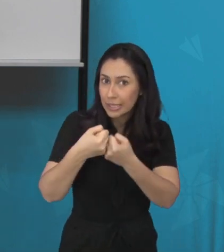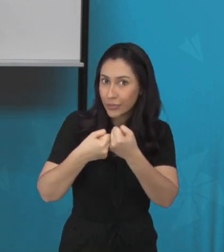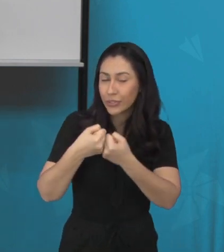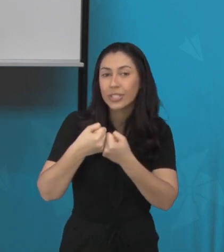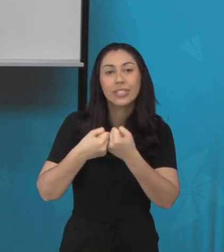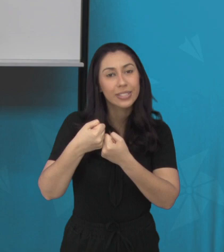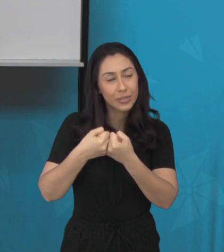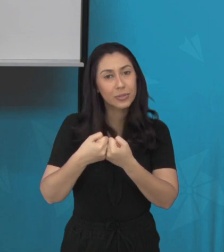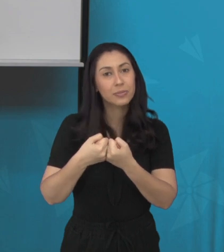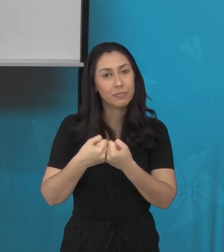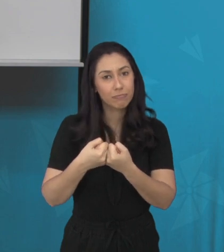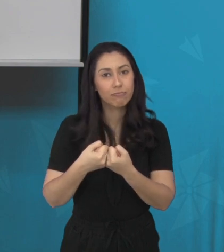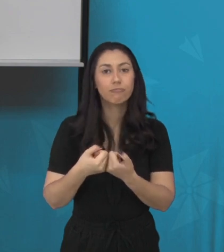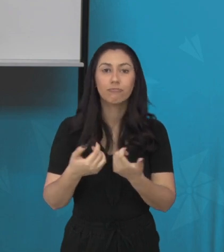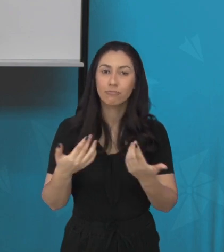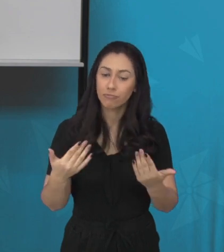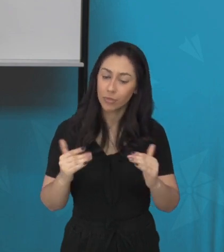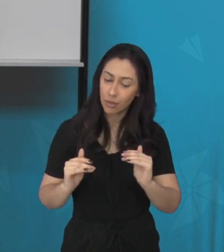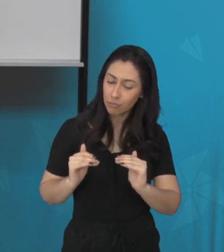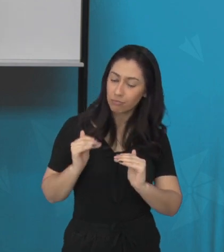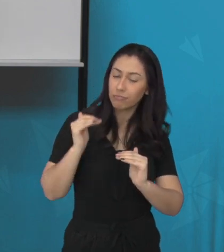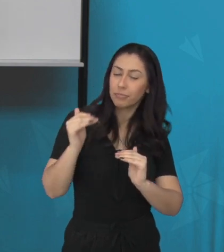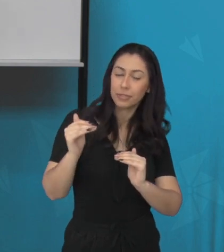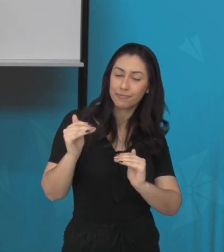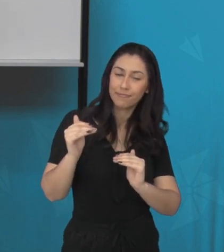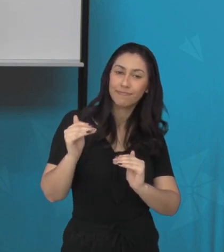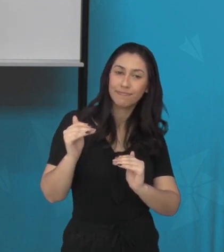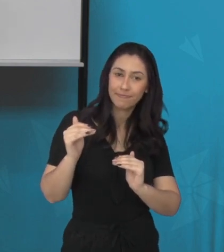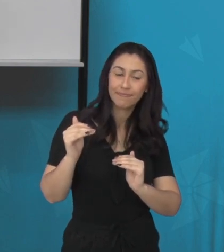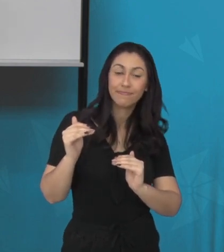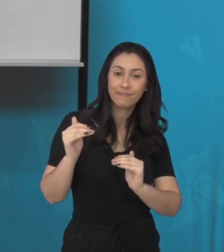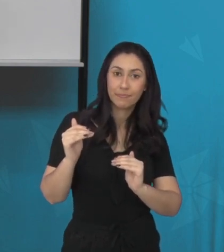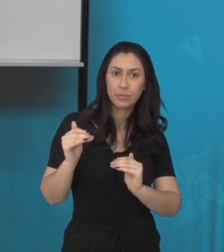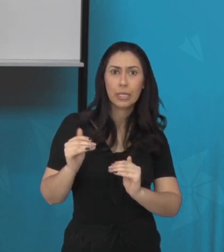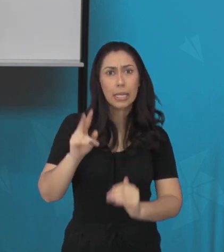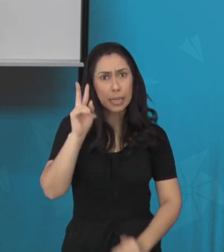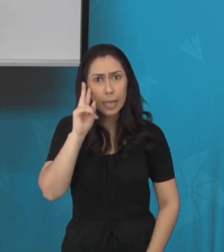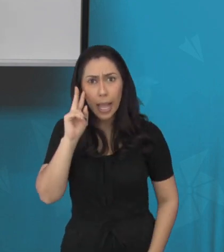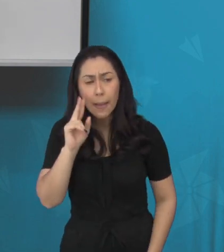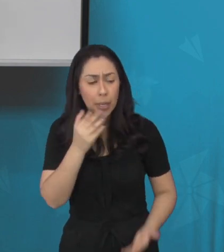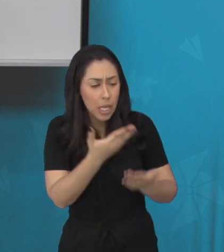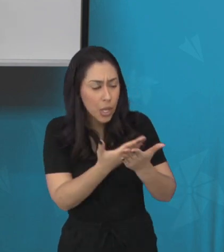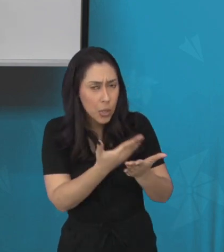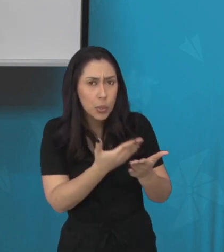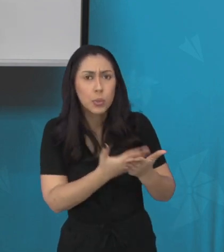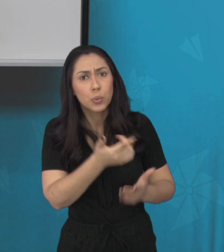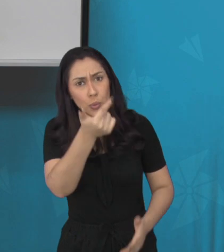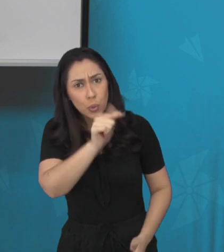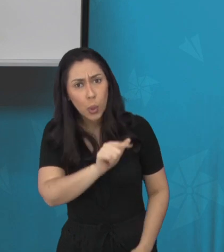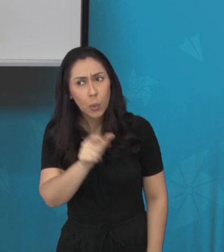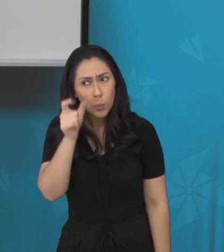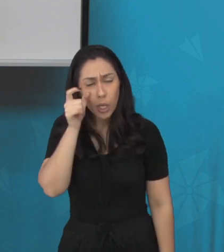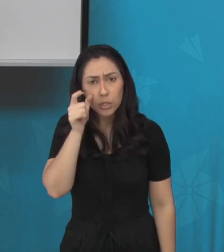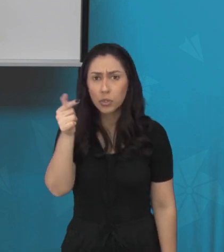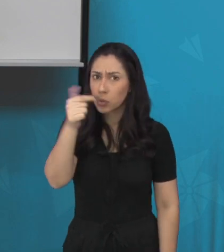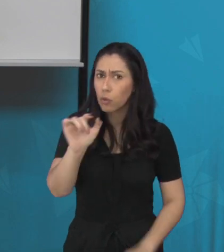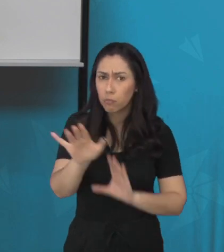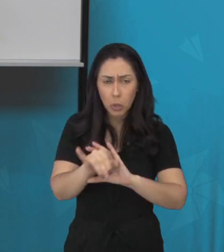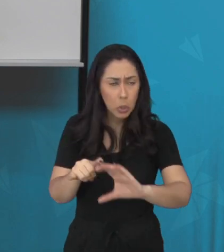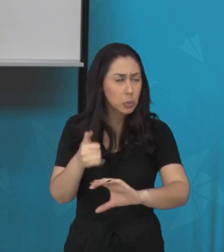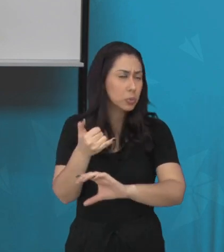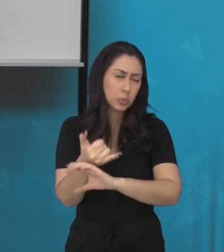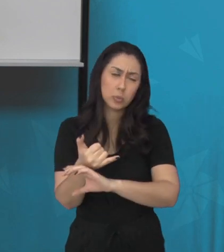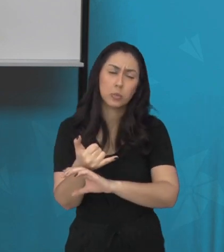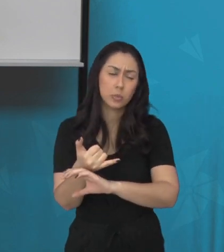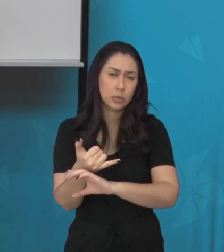ferramenta para a prova de vocês, mais um passo foi dado. Revisem, assistam essa aula novamente no YouTube,